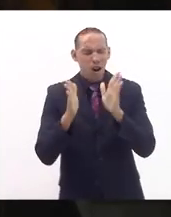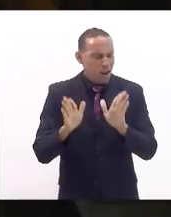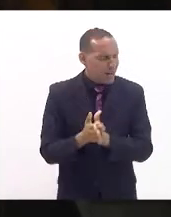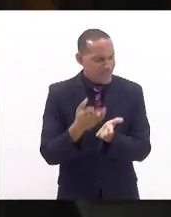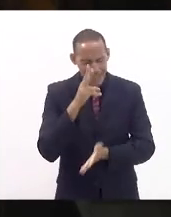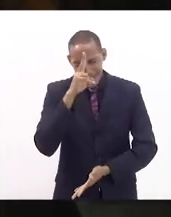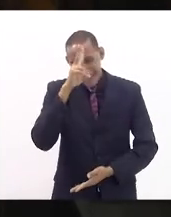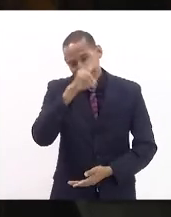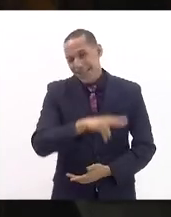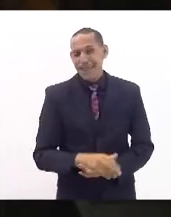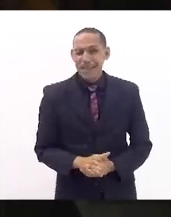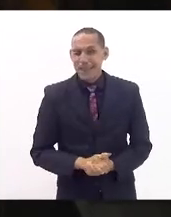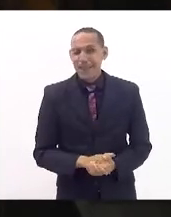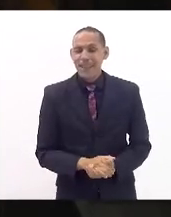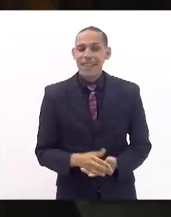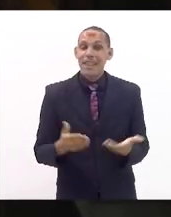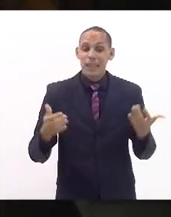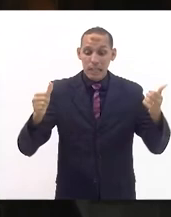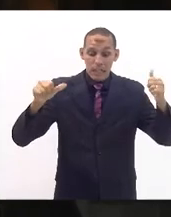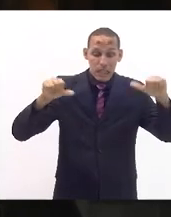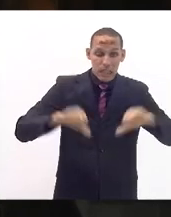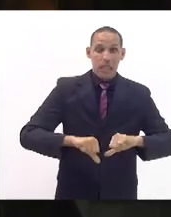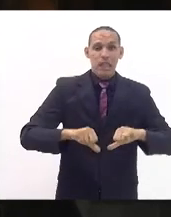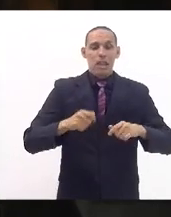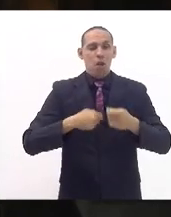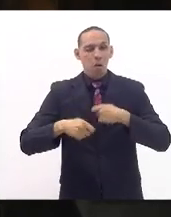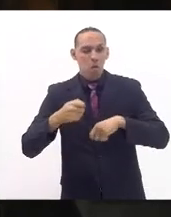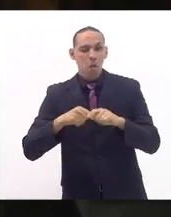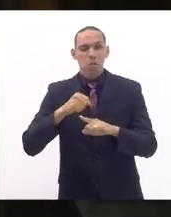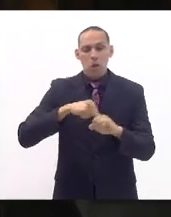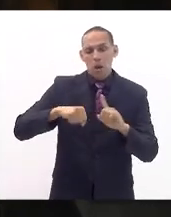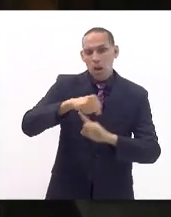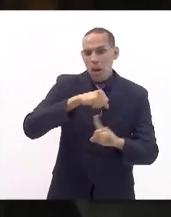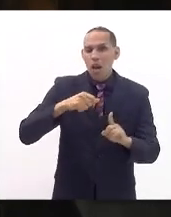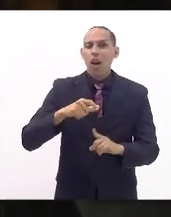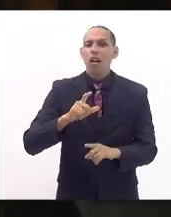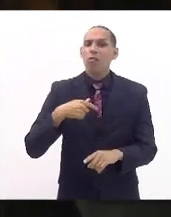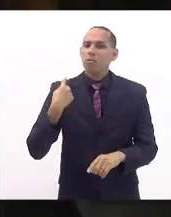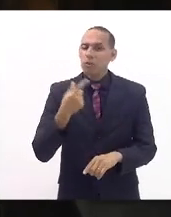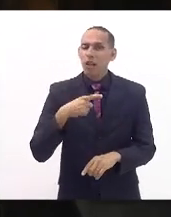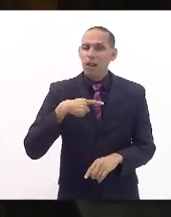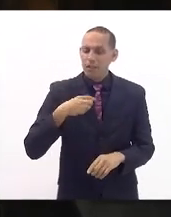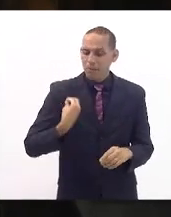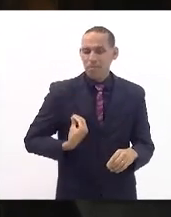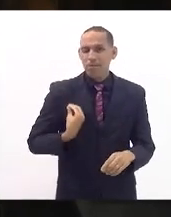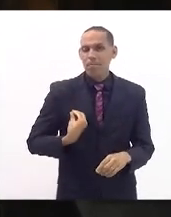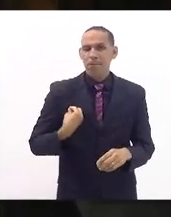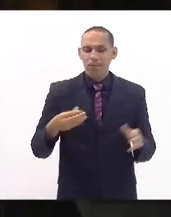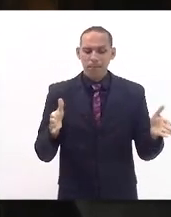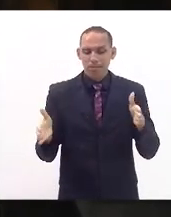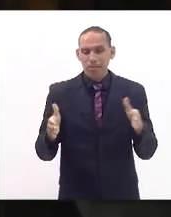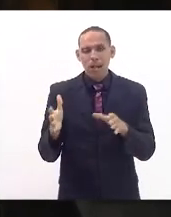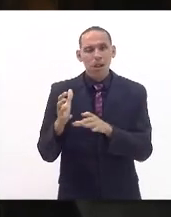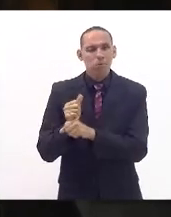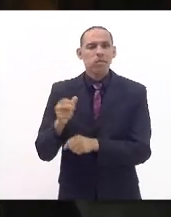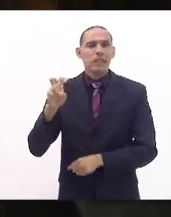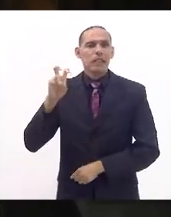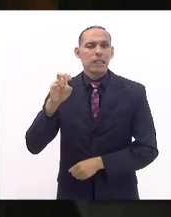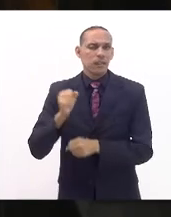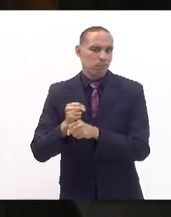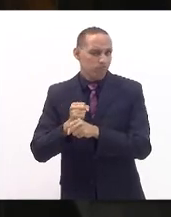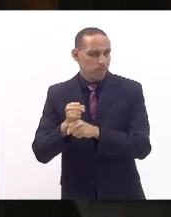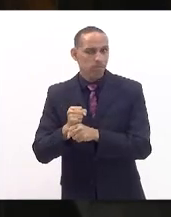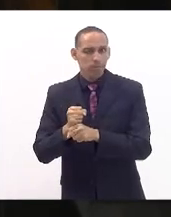Atravessamos uma crise econômica e social que já tem pelo menos 5 anos, que faz com que